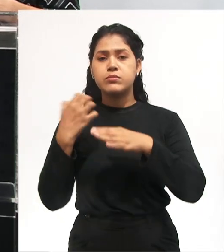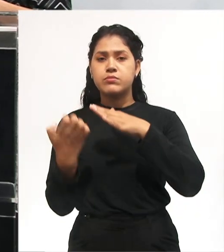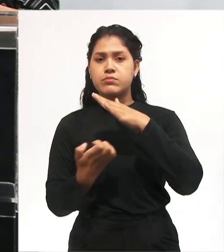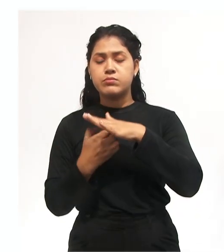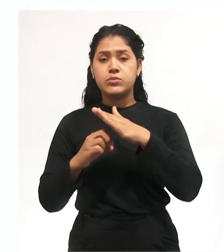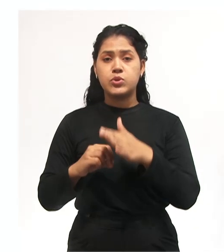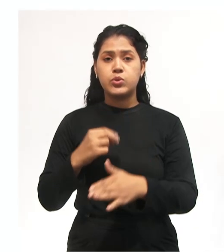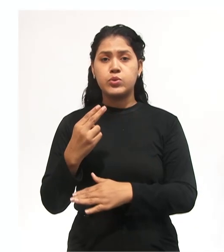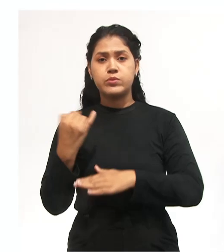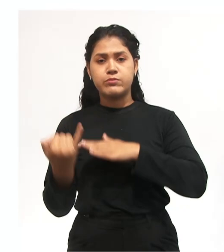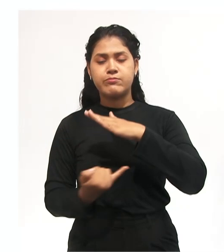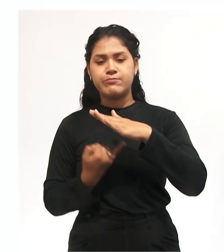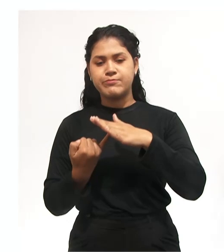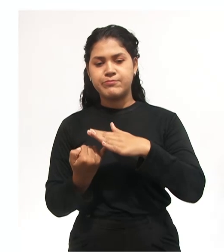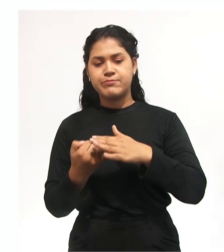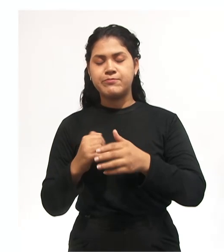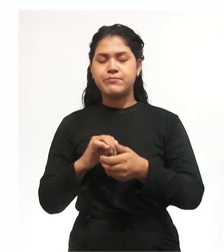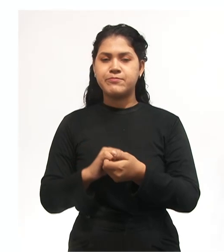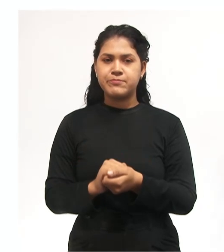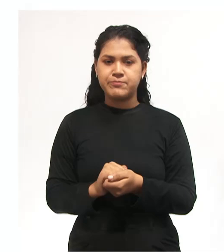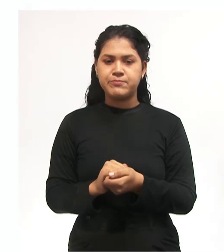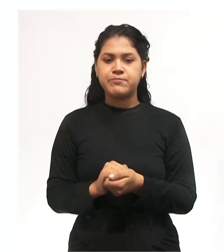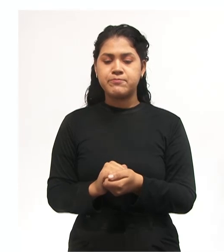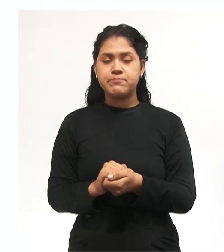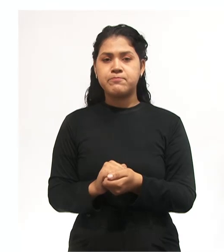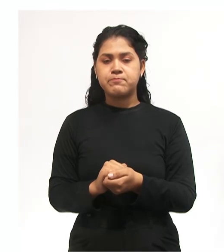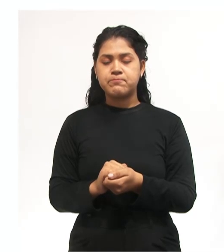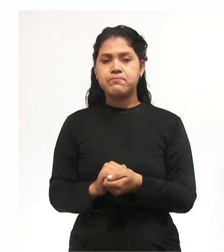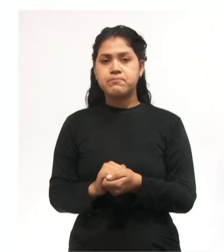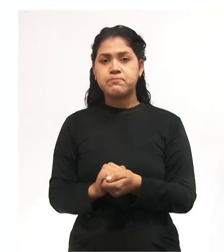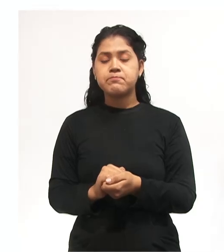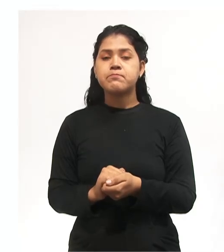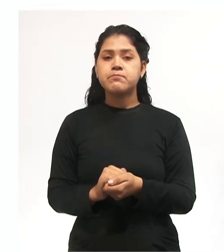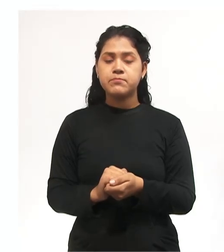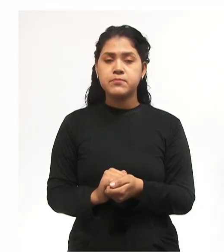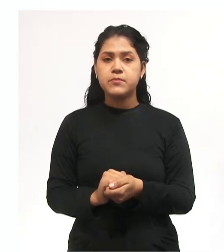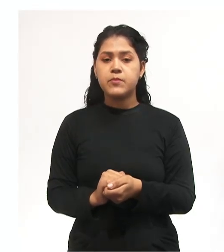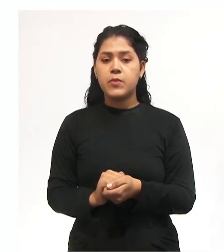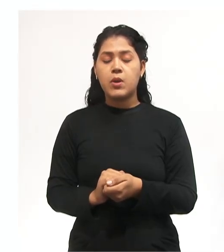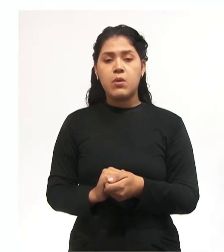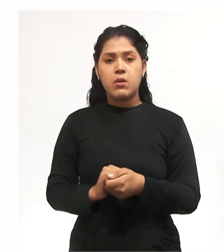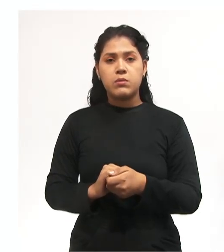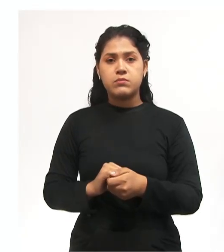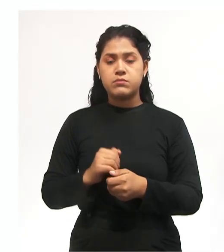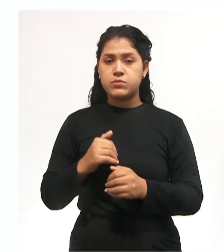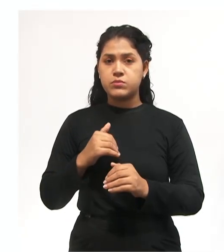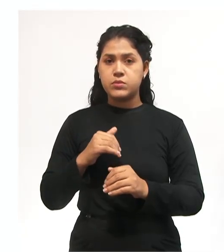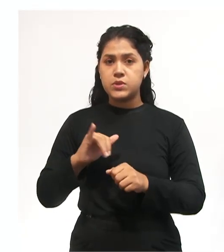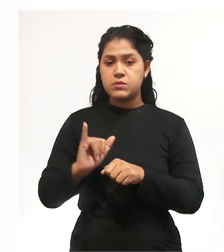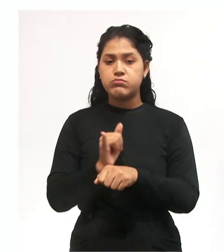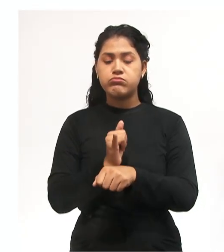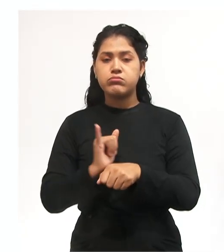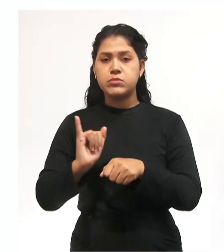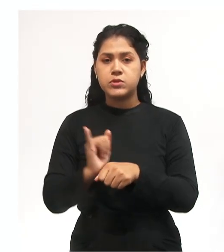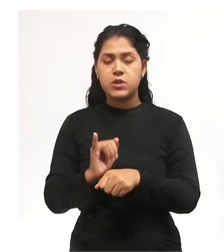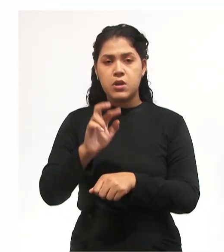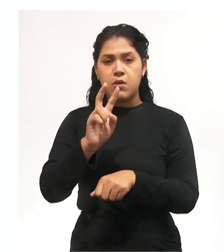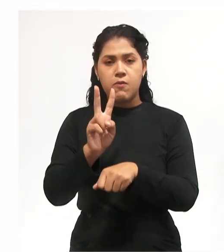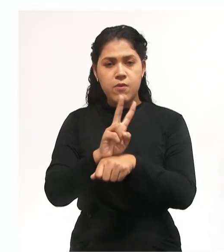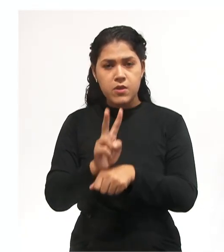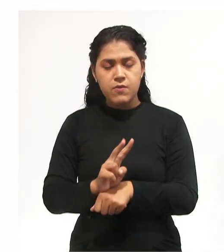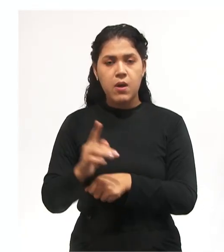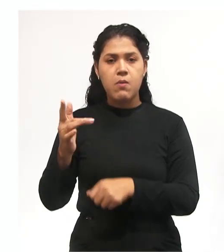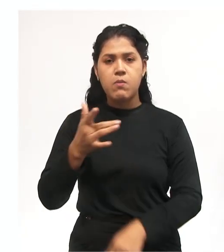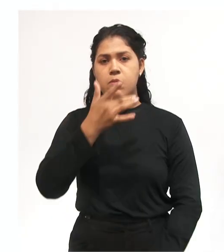de pessoas é o processo de monitorar pessoas. O processo de monitorar pessoas,